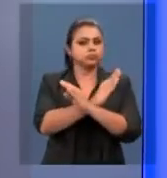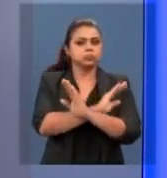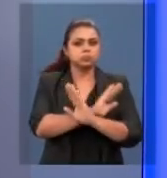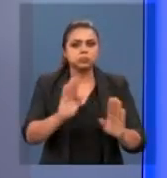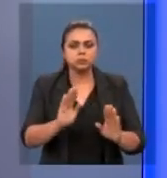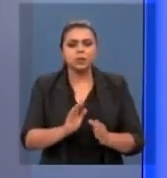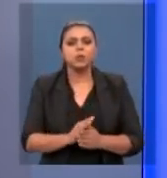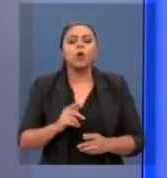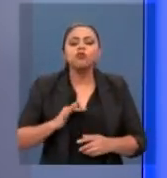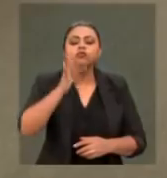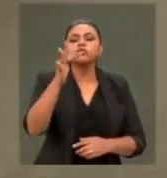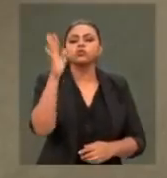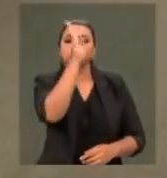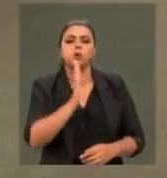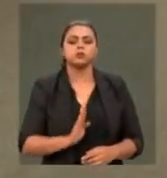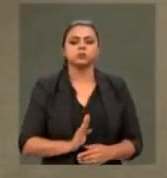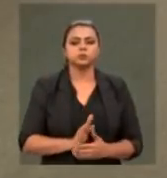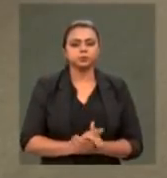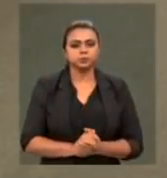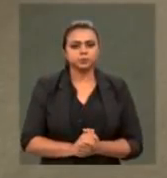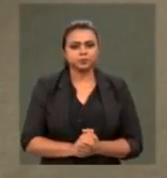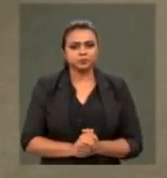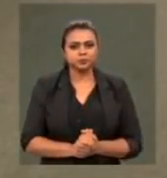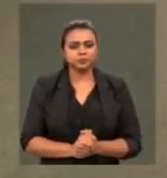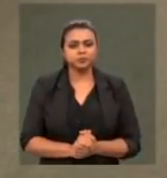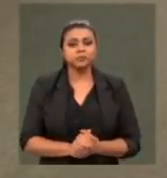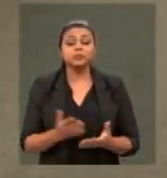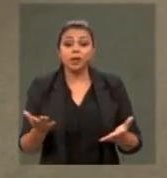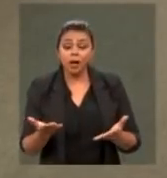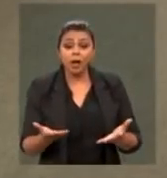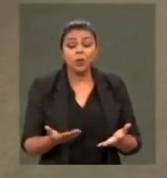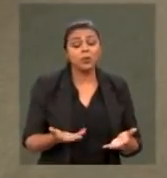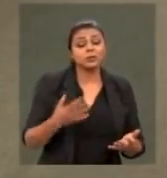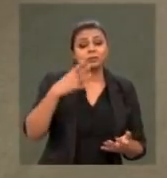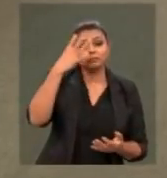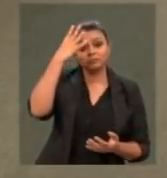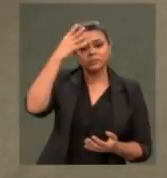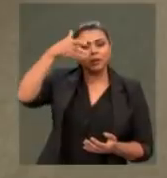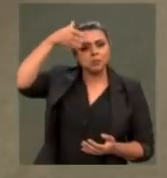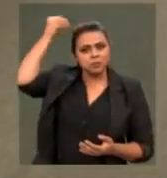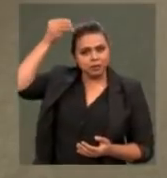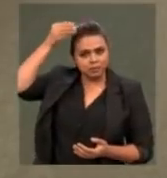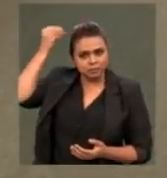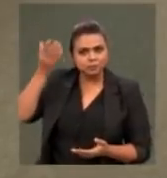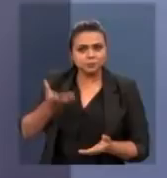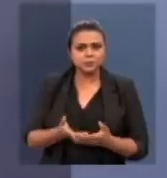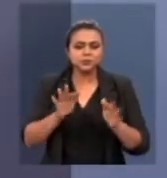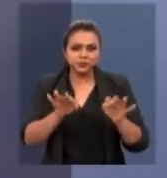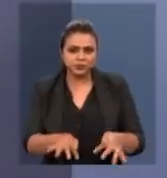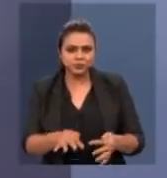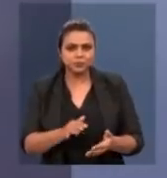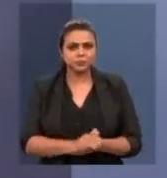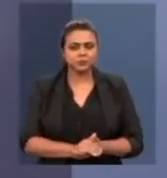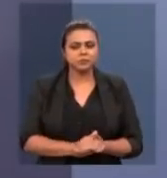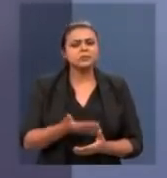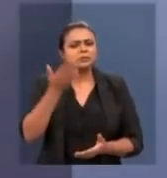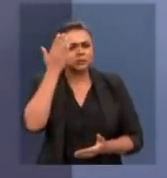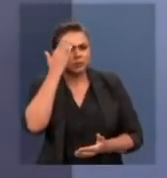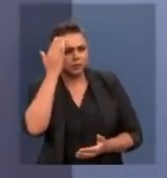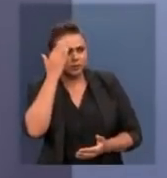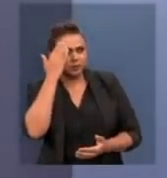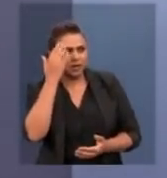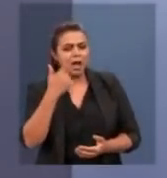o futuro do brasil obrigado e agora carlos manato por favor a sua consideração final vocês sabem que o nosso